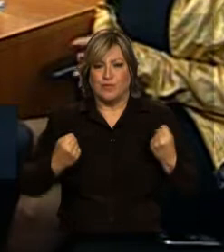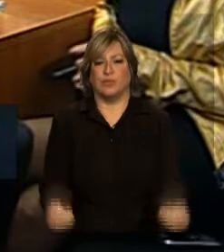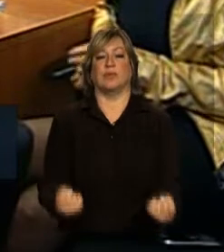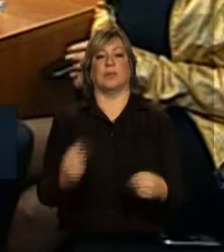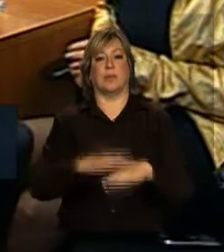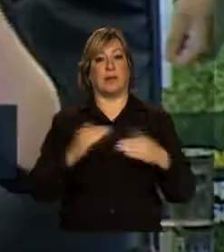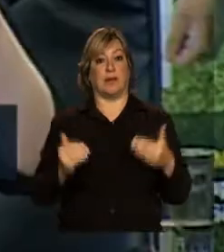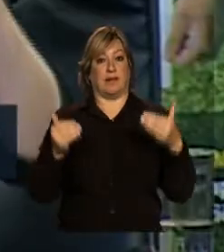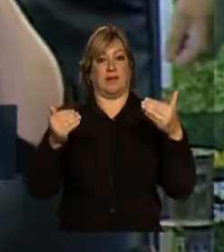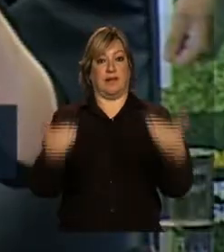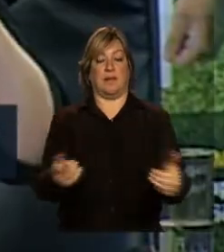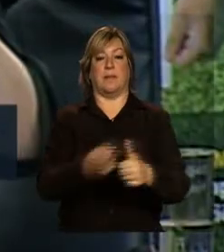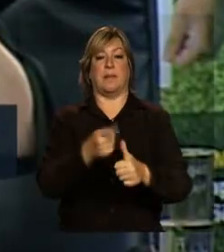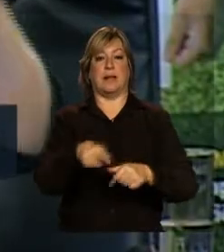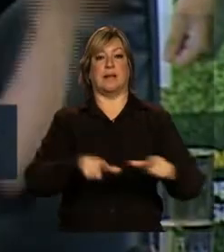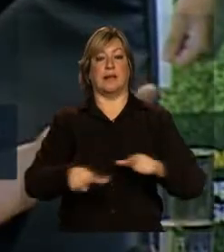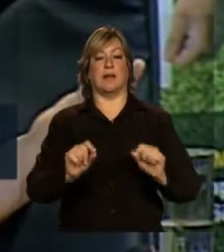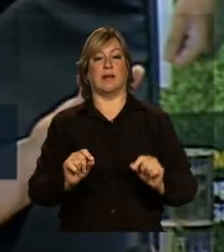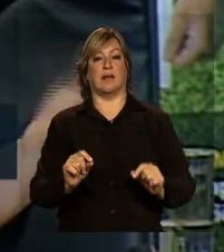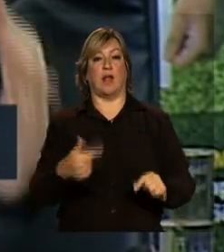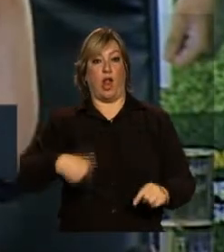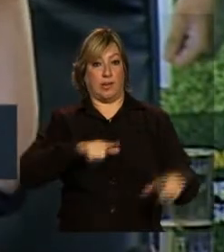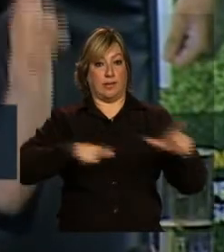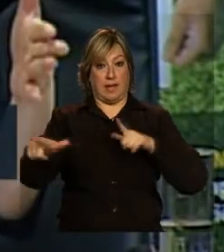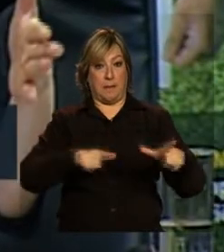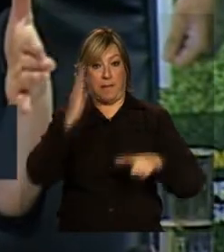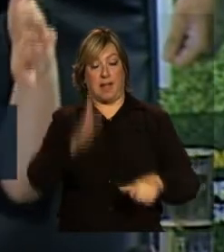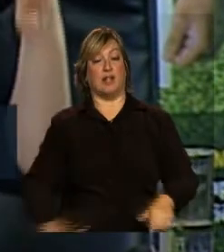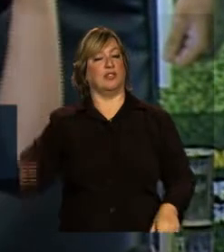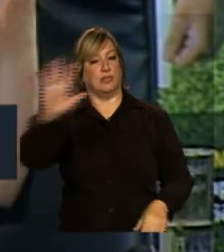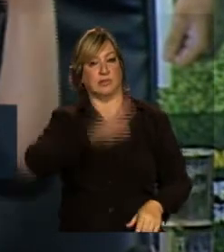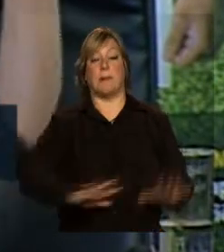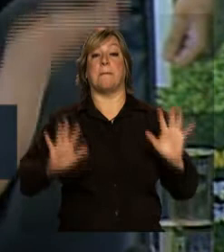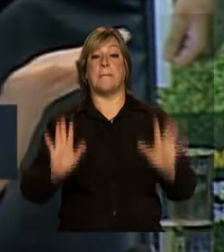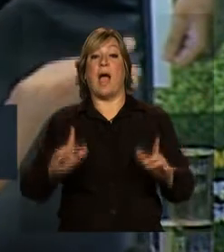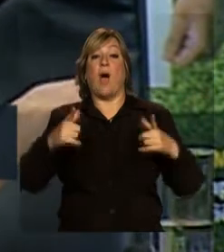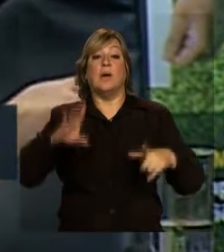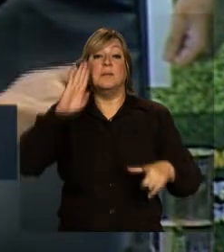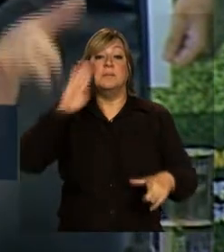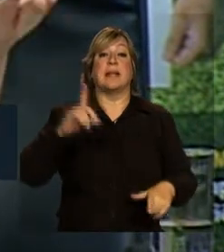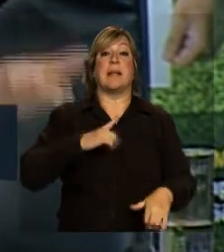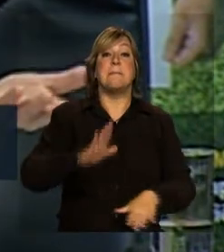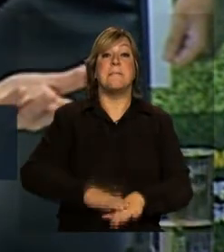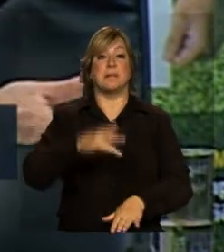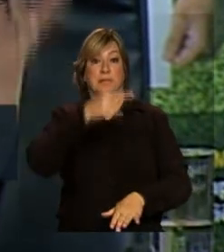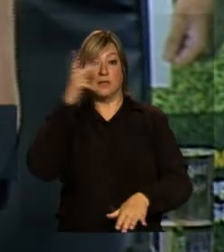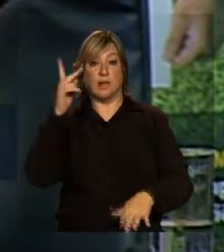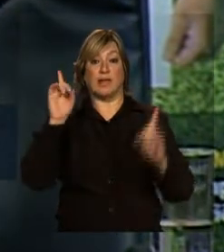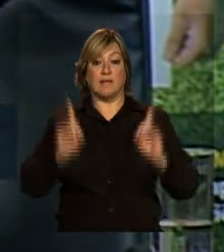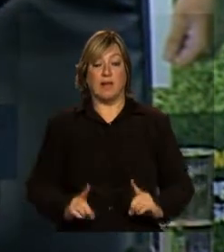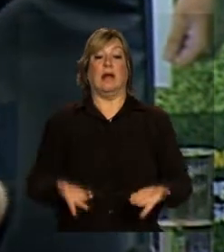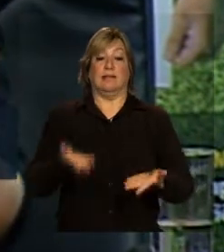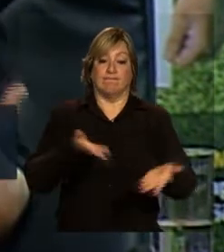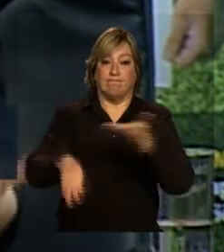primeira etapa, ainda que a nossa tarefa seja nacional, mas onde temos mais pessoas a atender e,